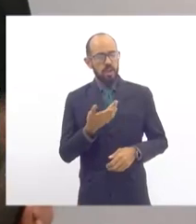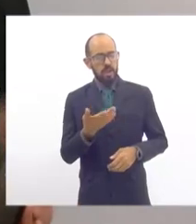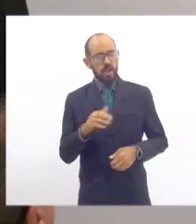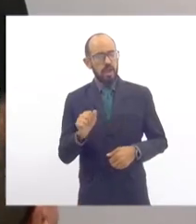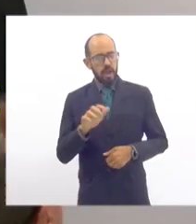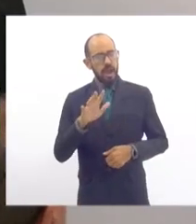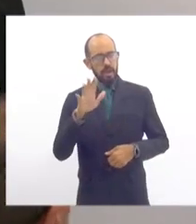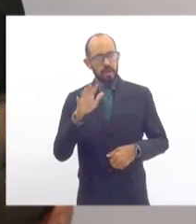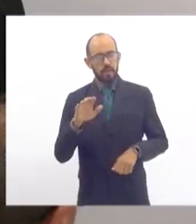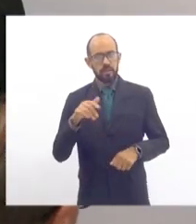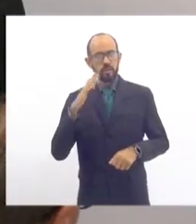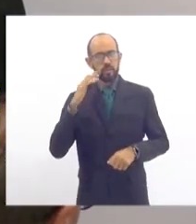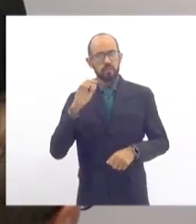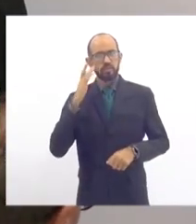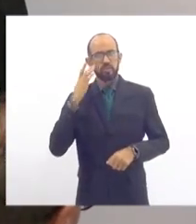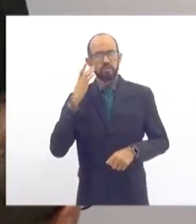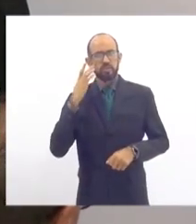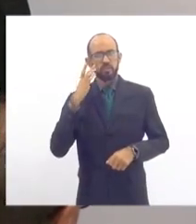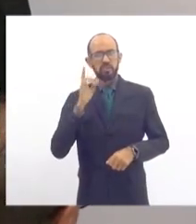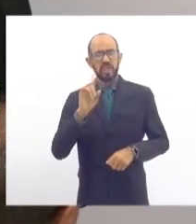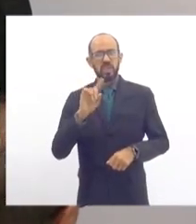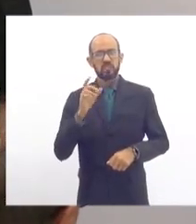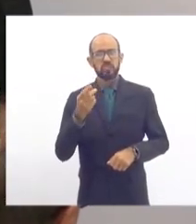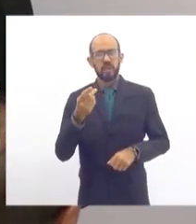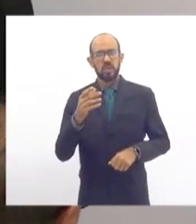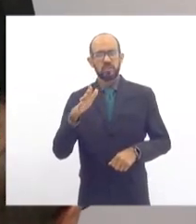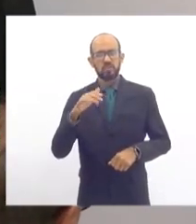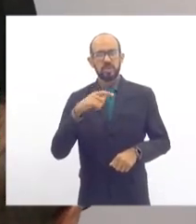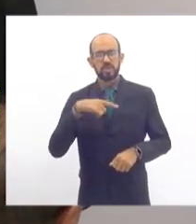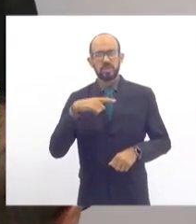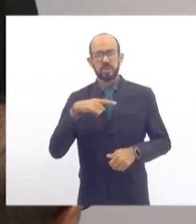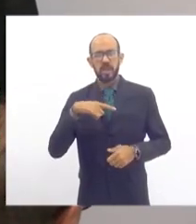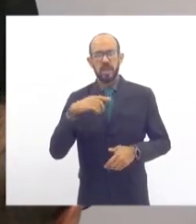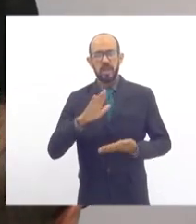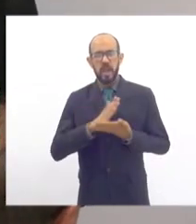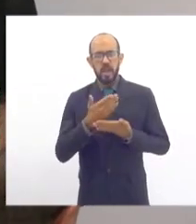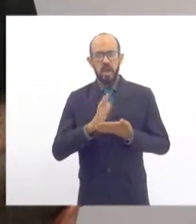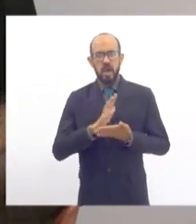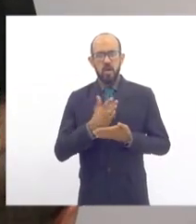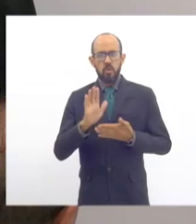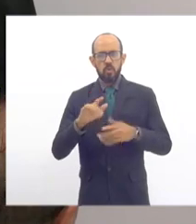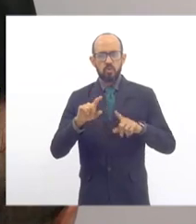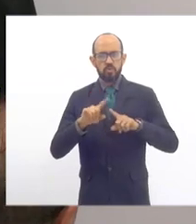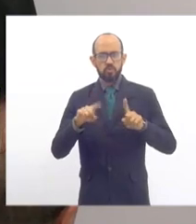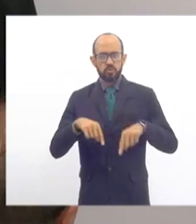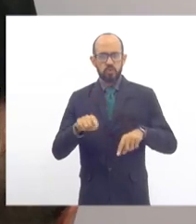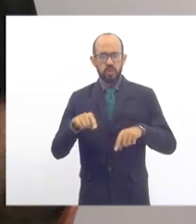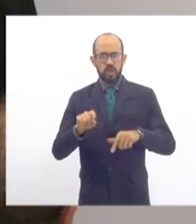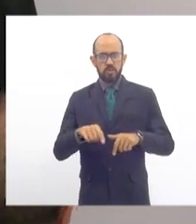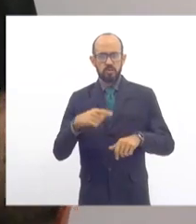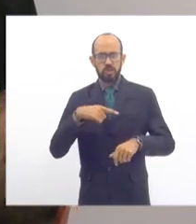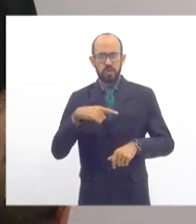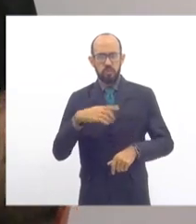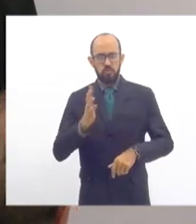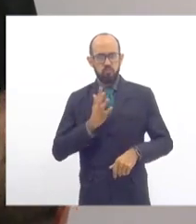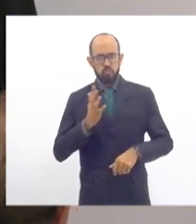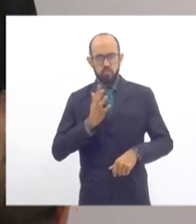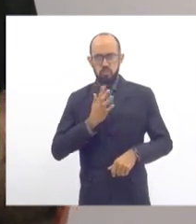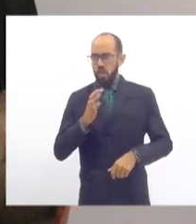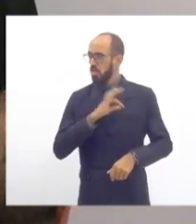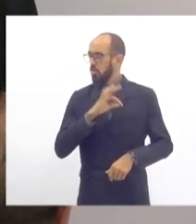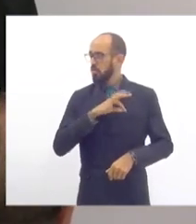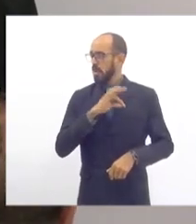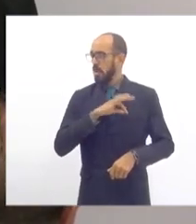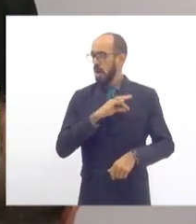quais são os valores, nos cargos turbinados. Eles são turbinados. Né? Eles são